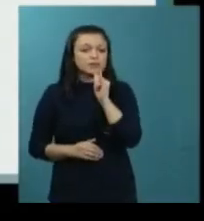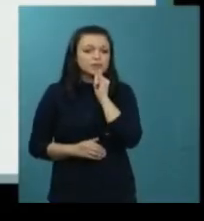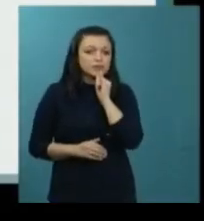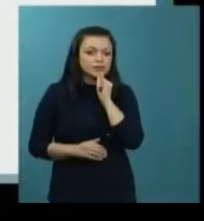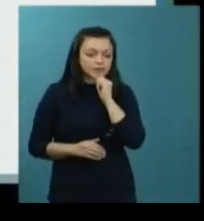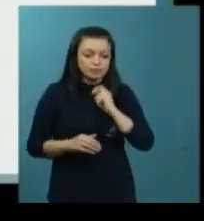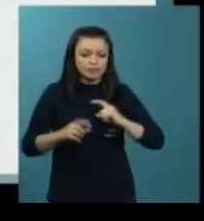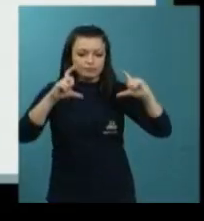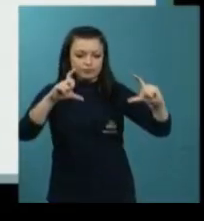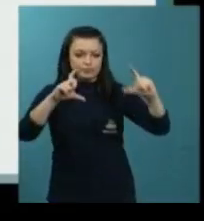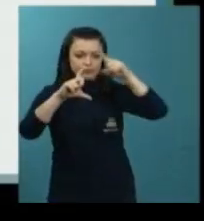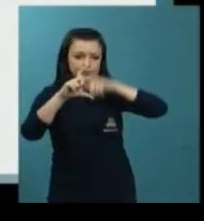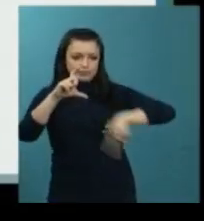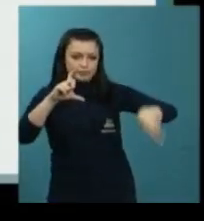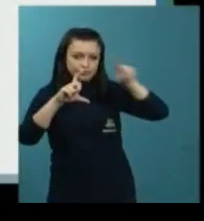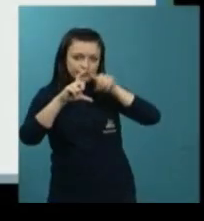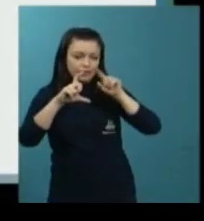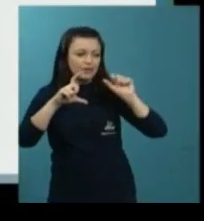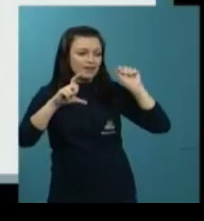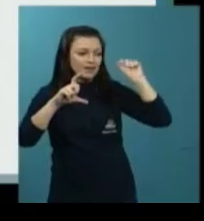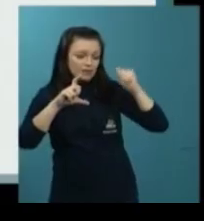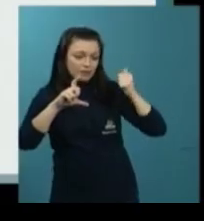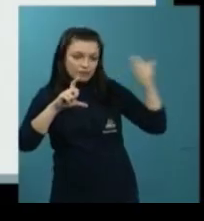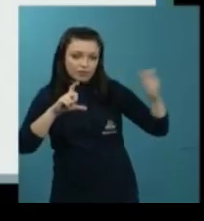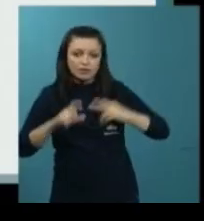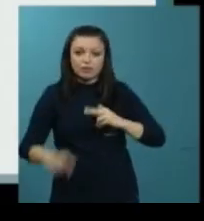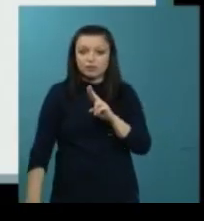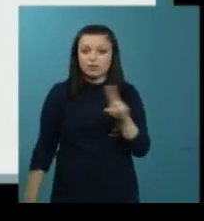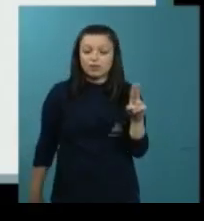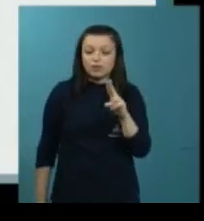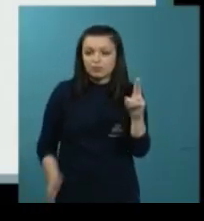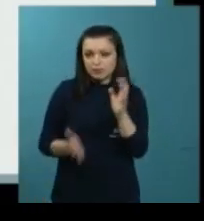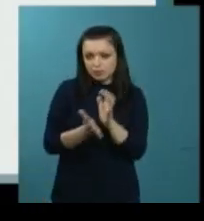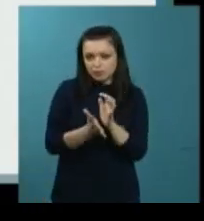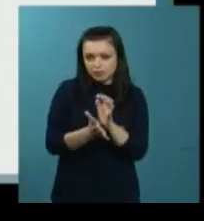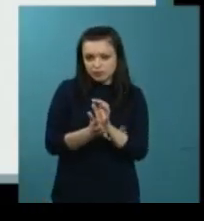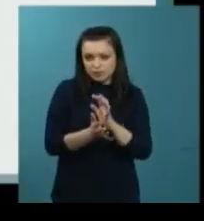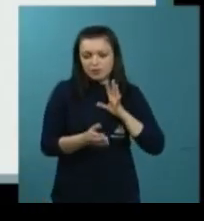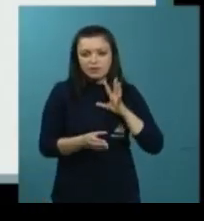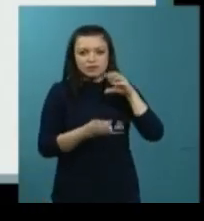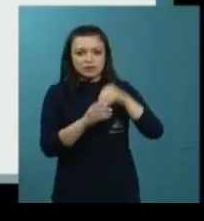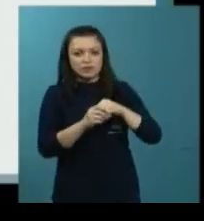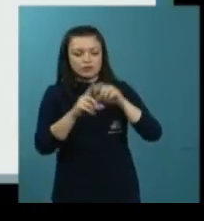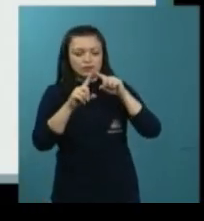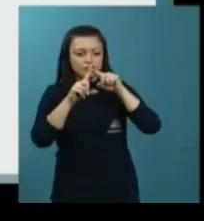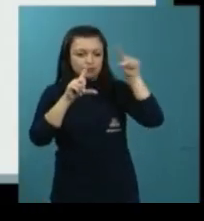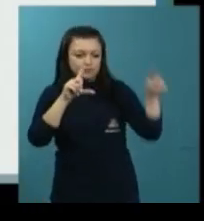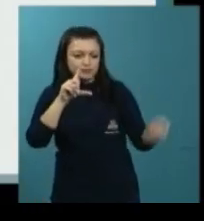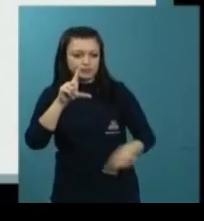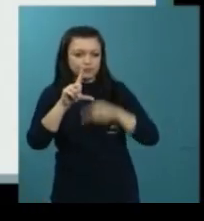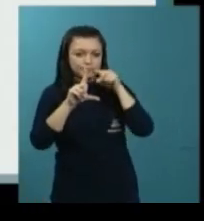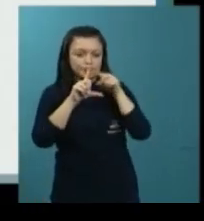fechada colocarmos o nome do conjunto, dentro da linha poligonal